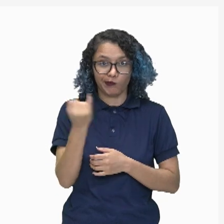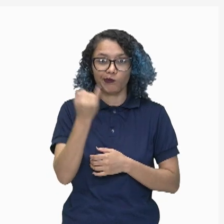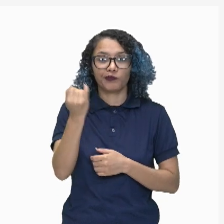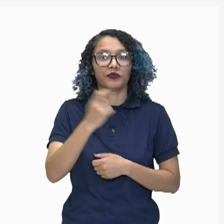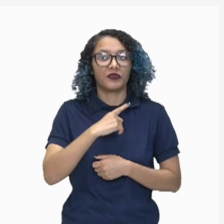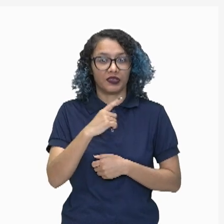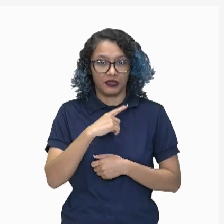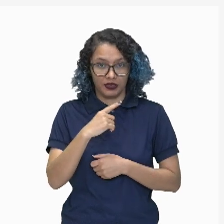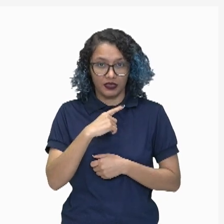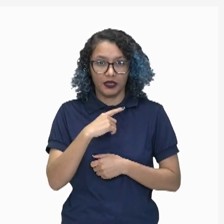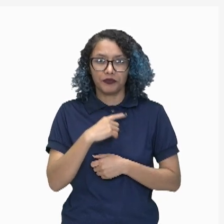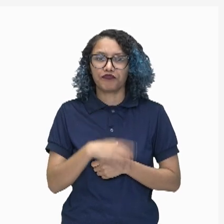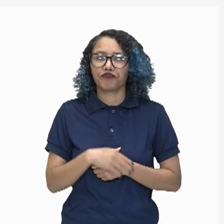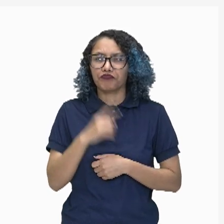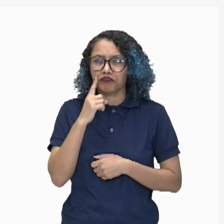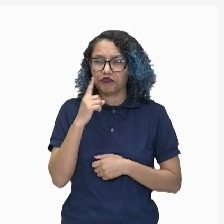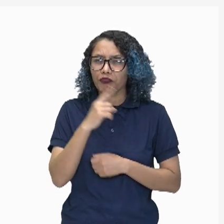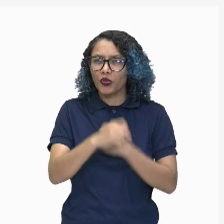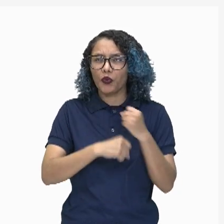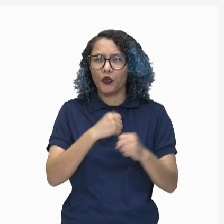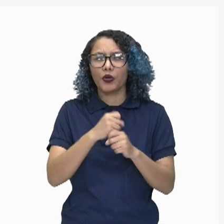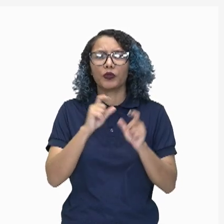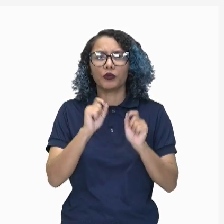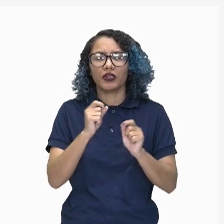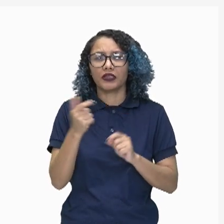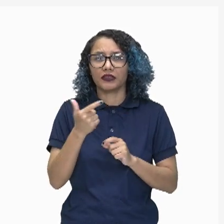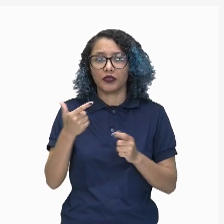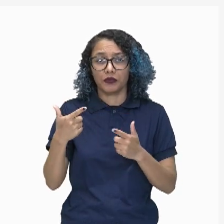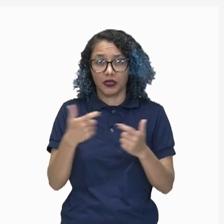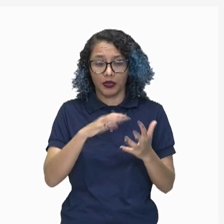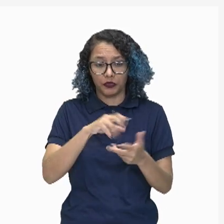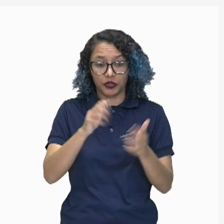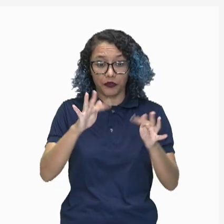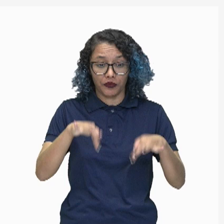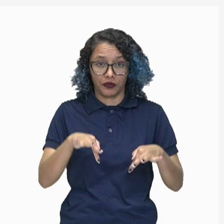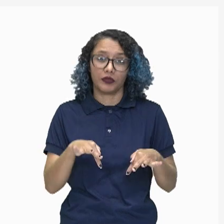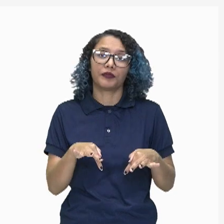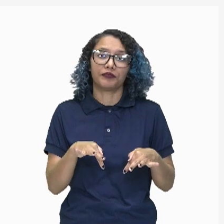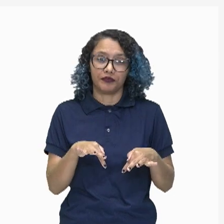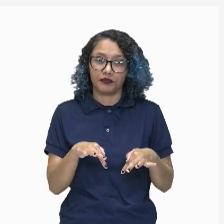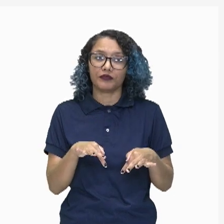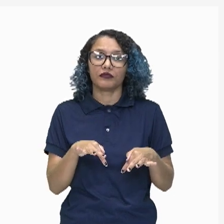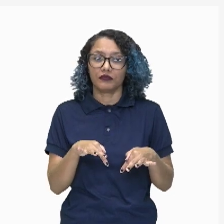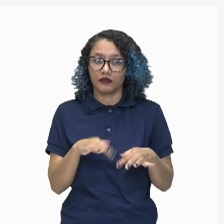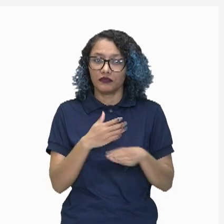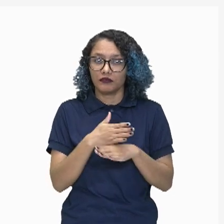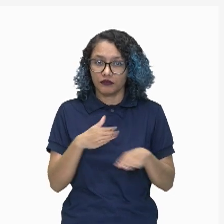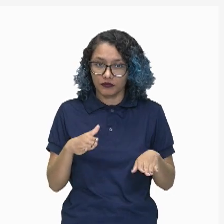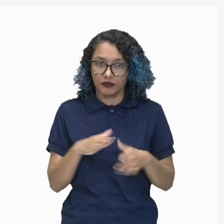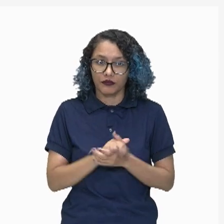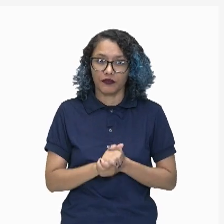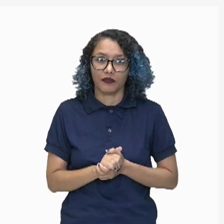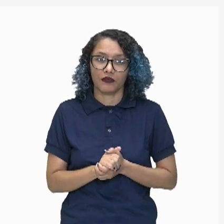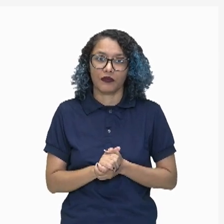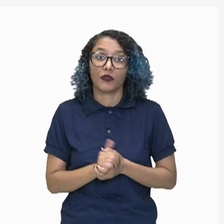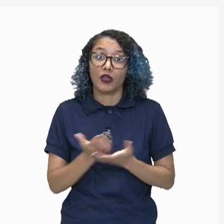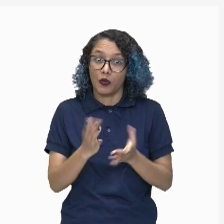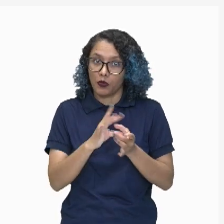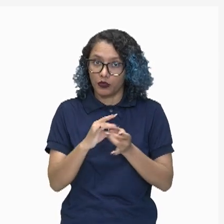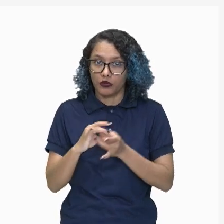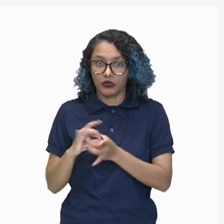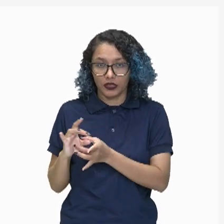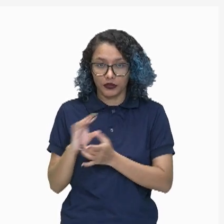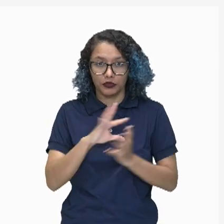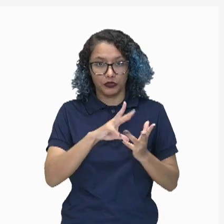importantes. 45 é o ano do fim da Segunda Guerra Mundial, então no imaginário mundial e popular nós temos essa ideia